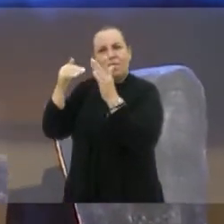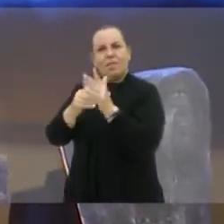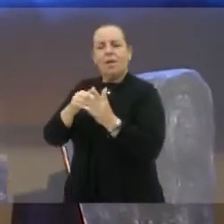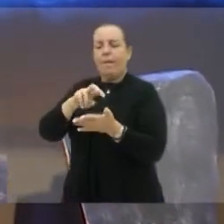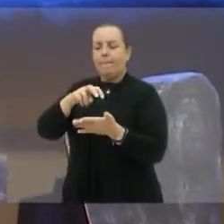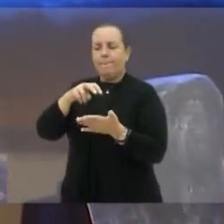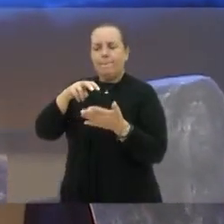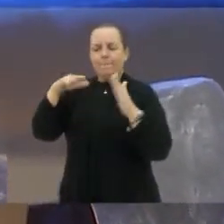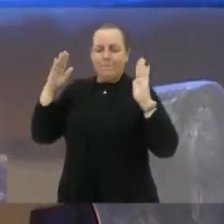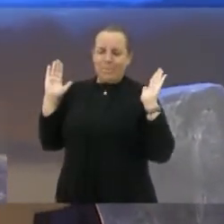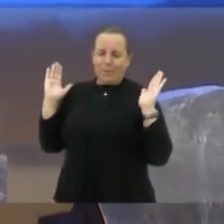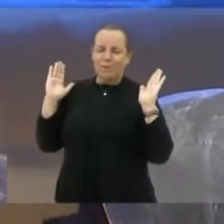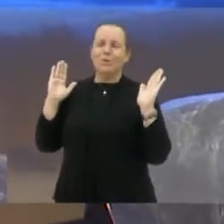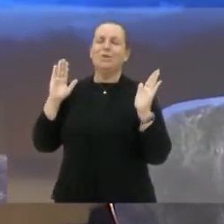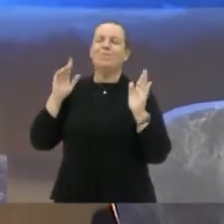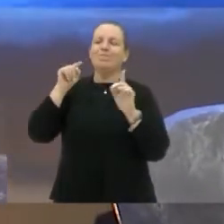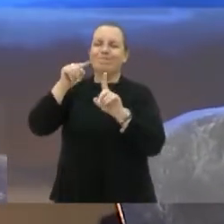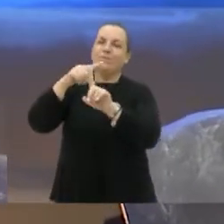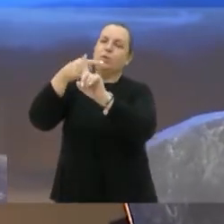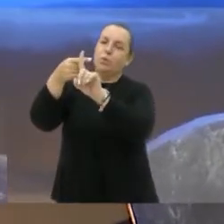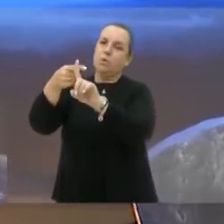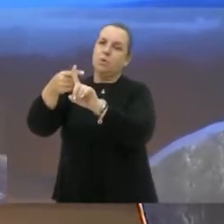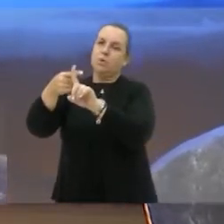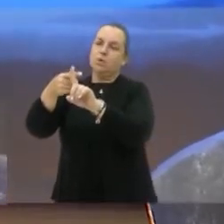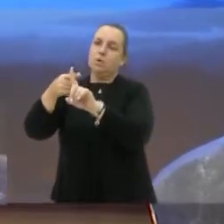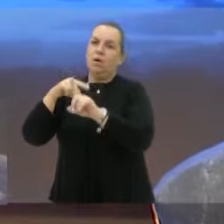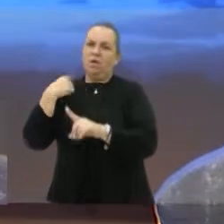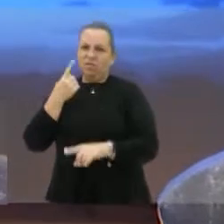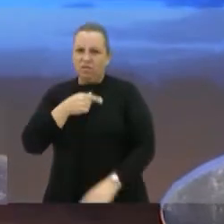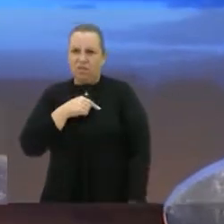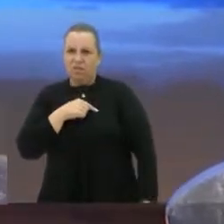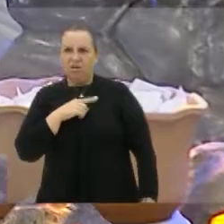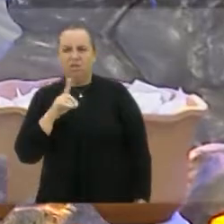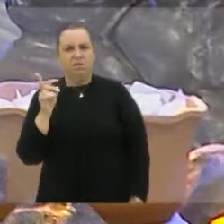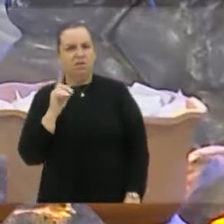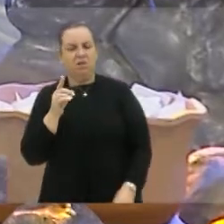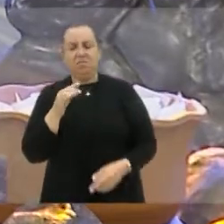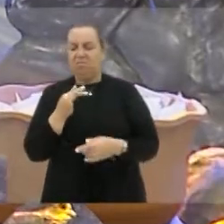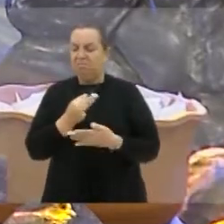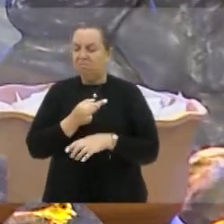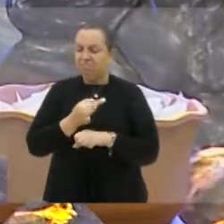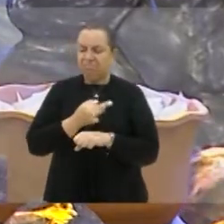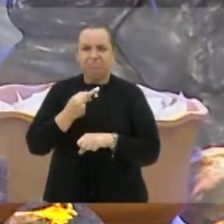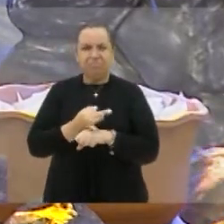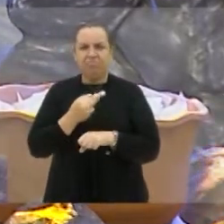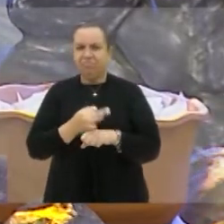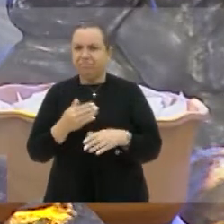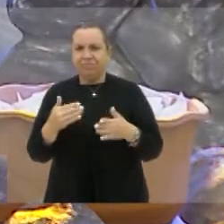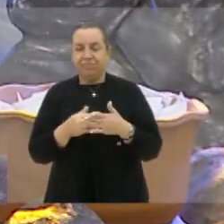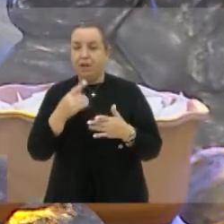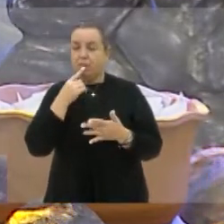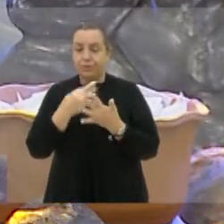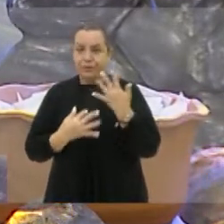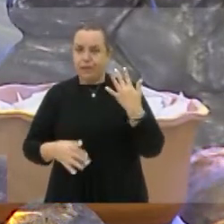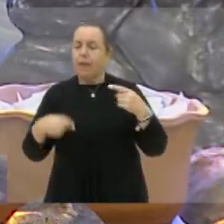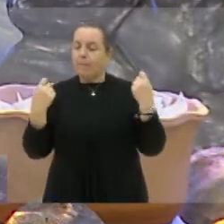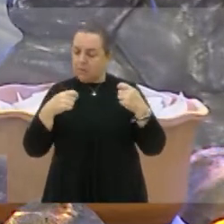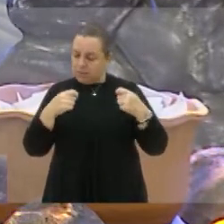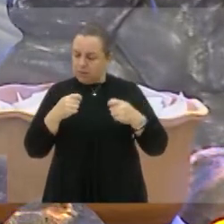de cruz. Ainda não resistimos até o sangue, precisamos